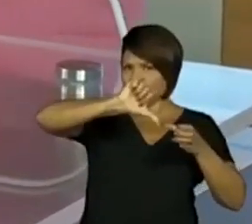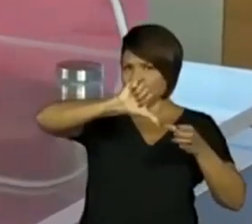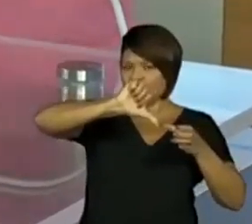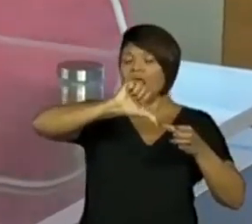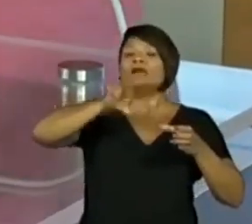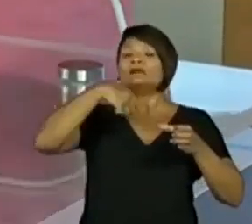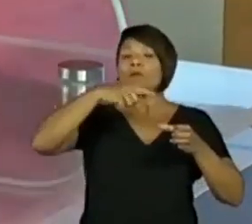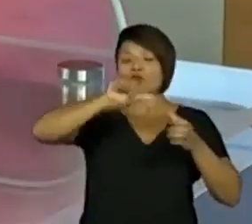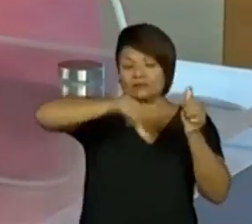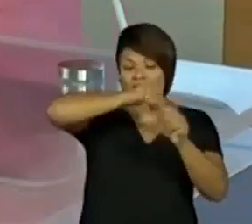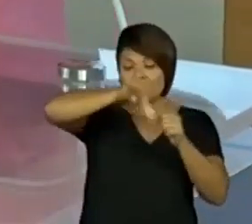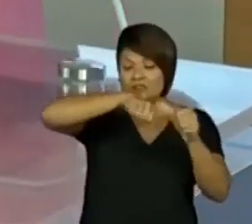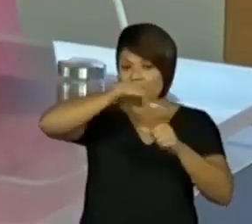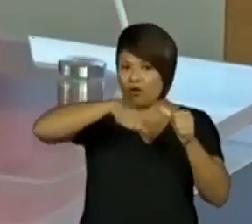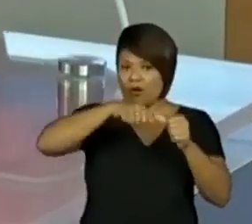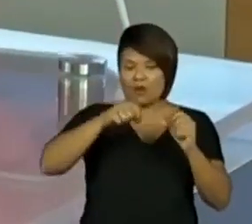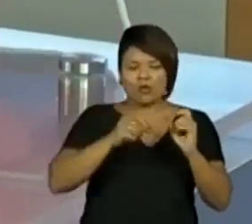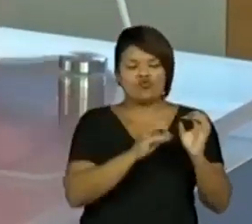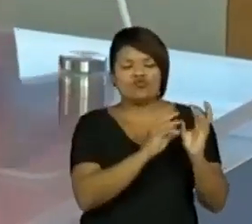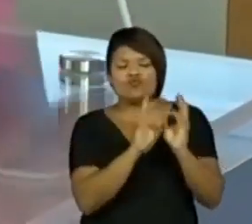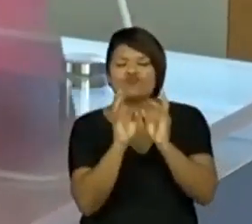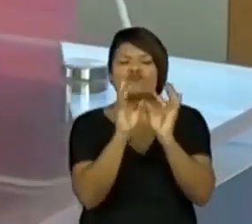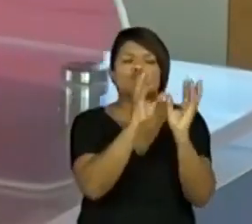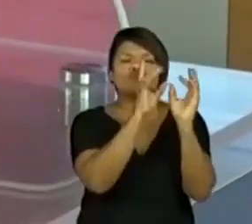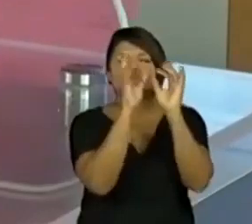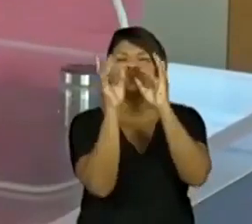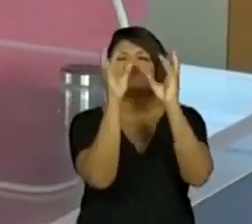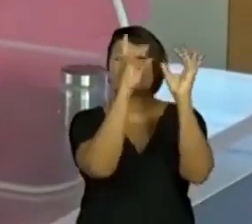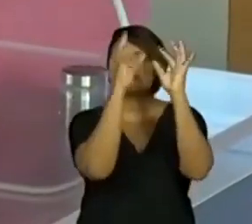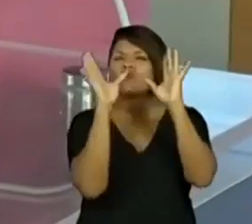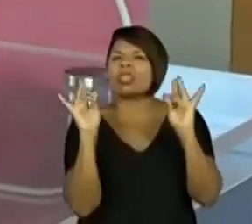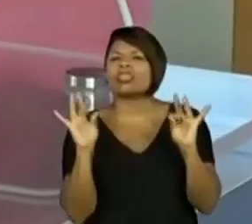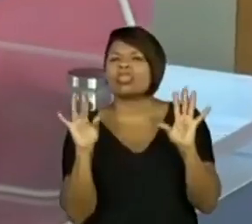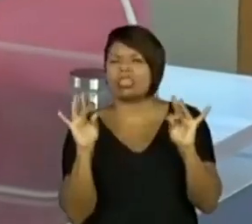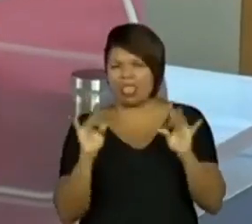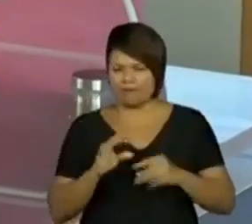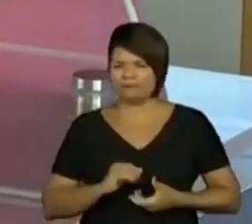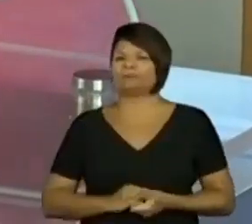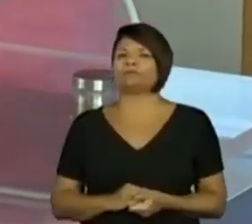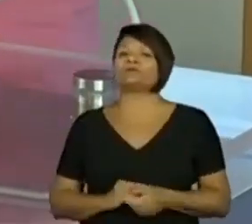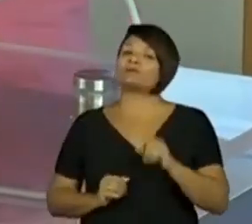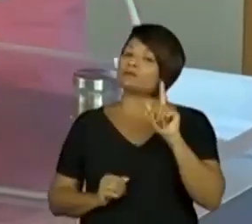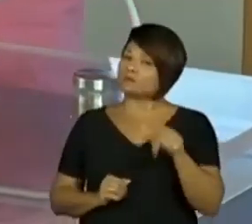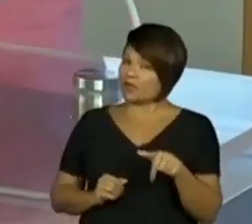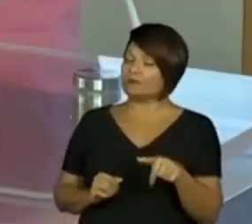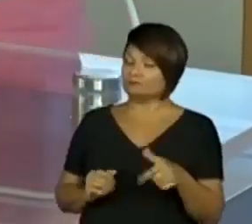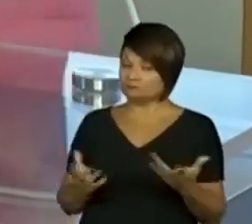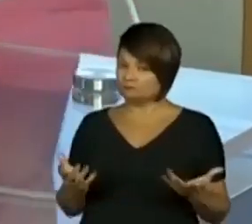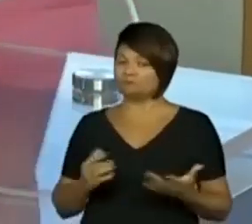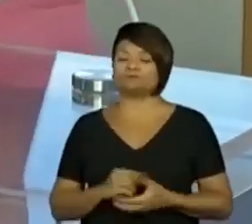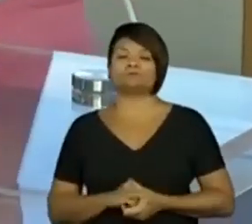aqui nesse aparelho, nesse umidificador, água no estado líquido.